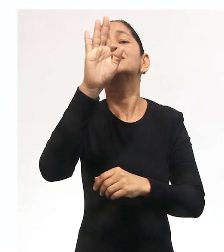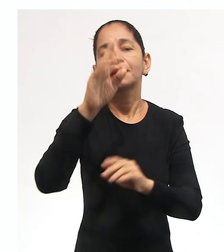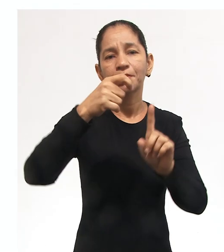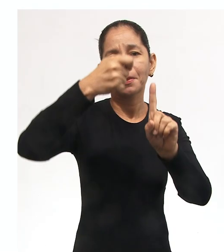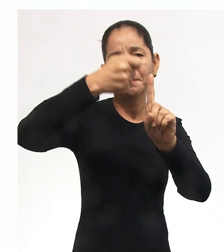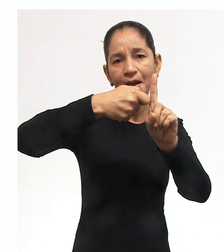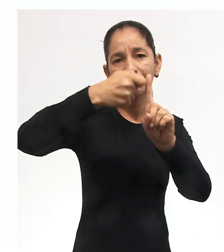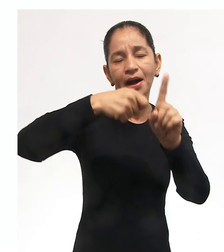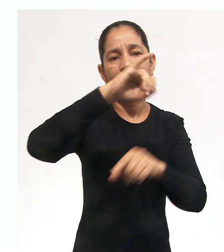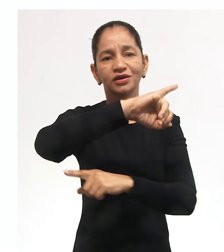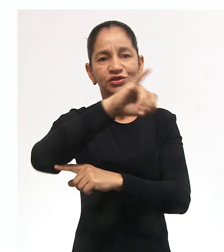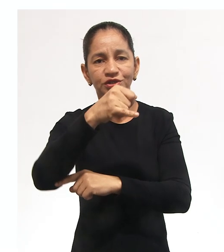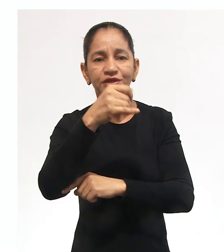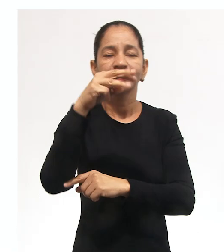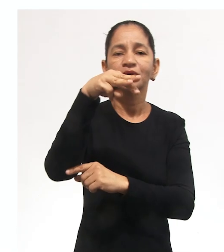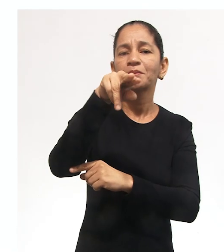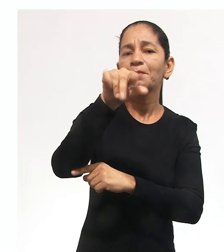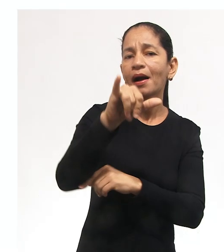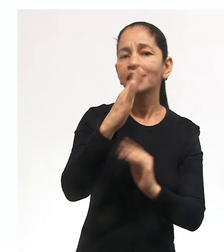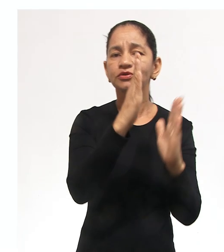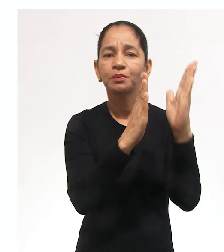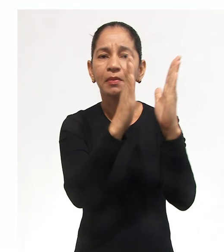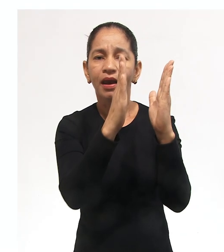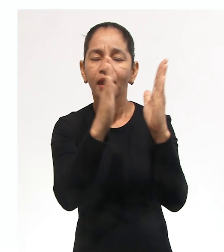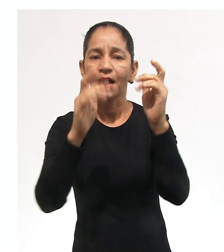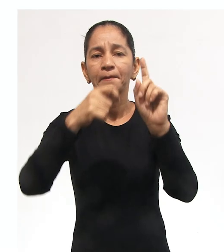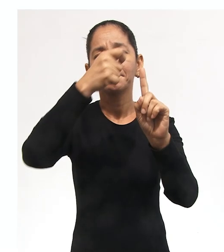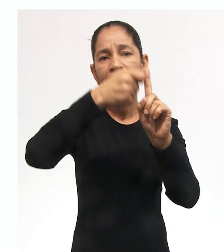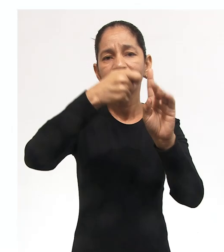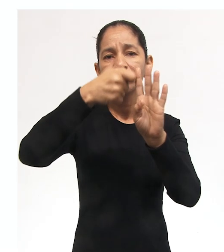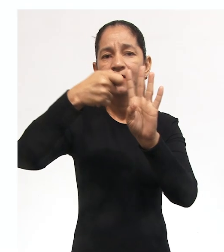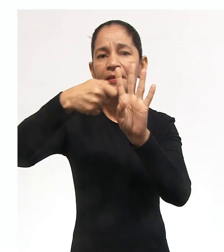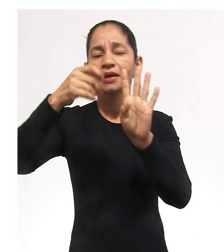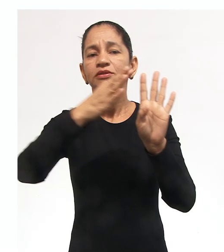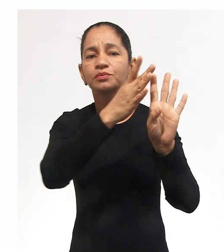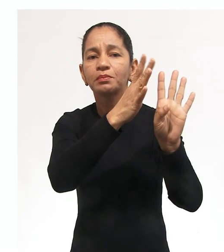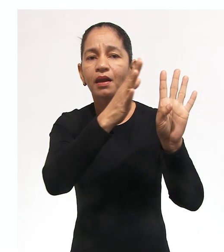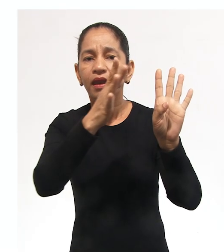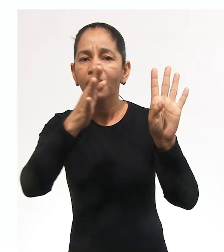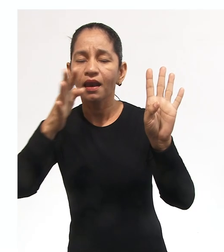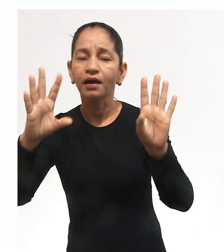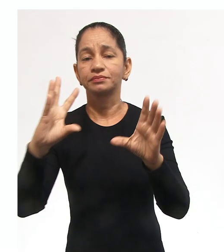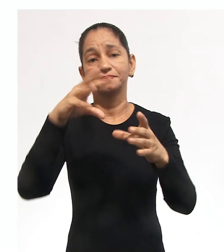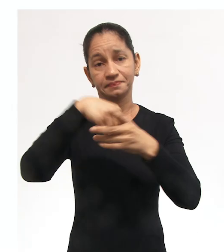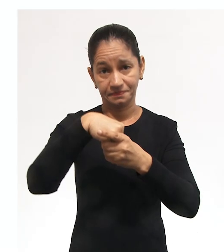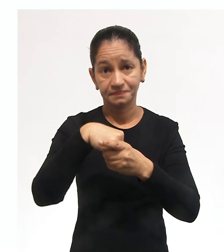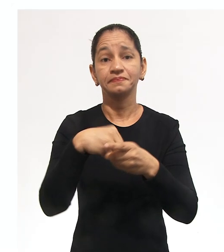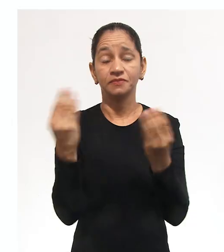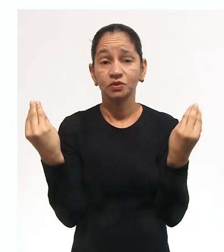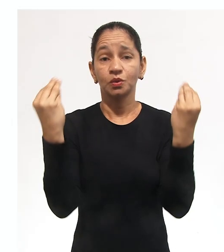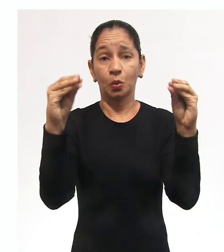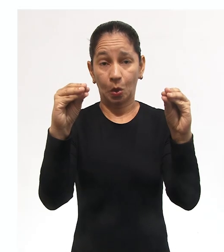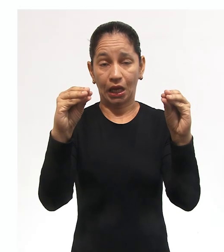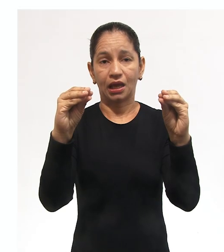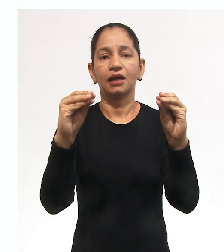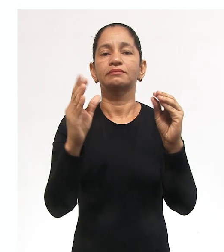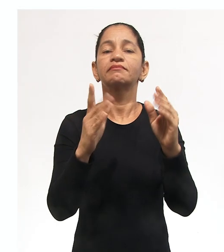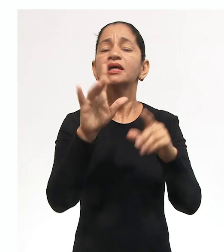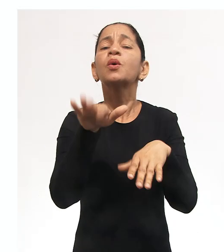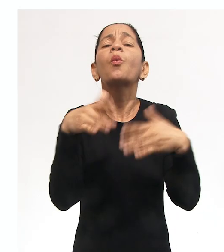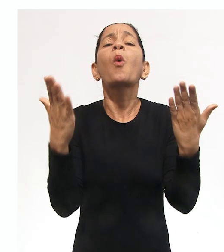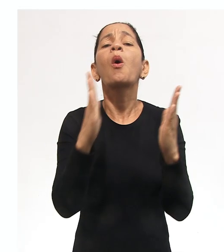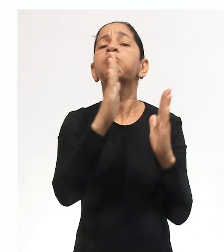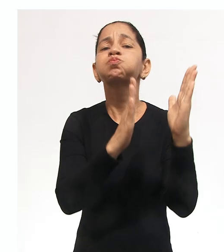fevereiro, março, né? O cronograma vai ser isso daqui. Então, a etapa 1 aqui de revisão bibliográfica, ela vai acontecer